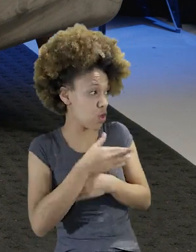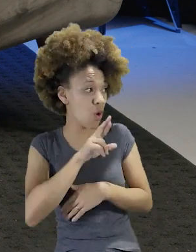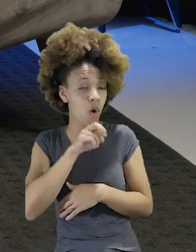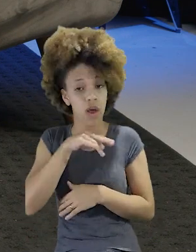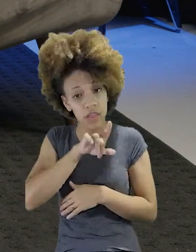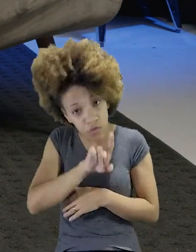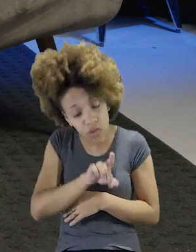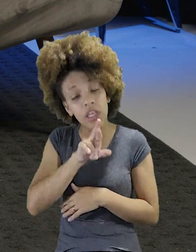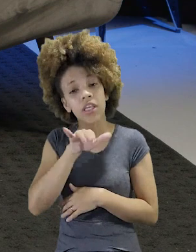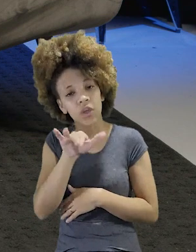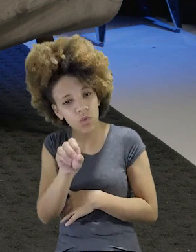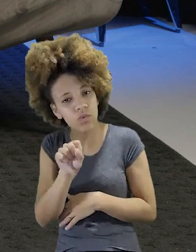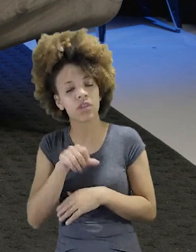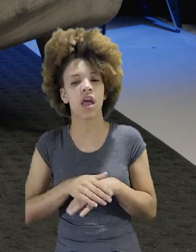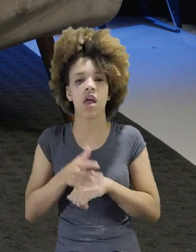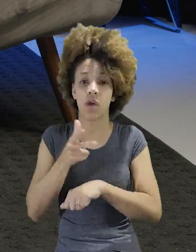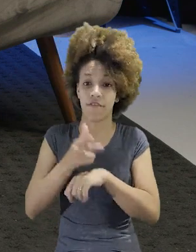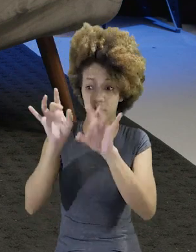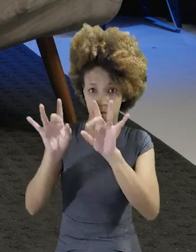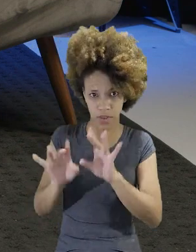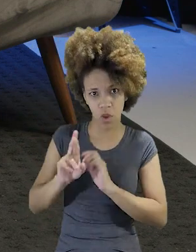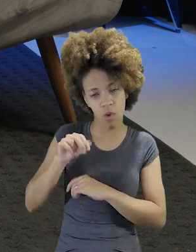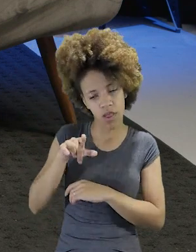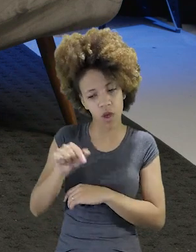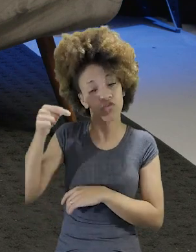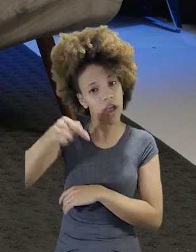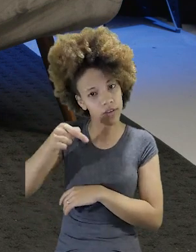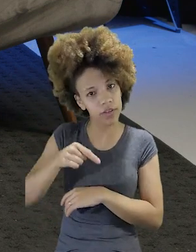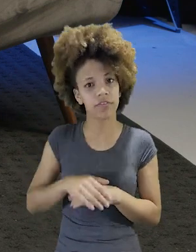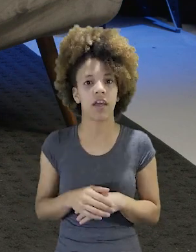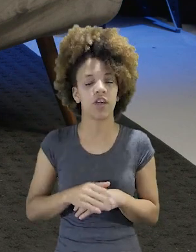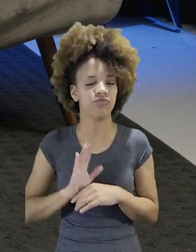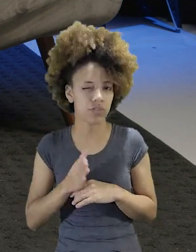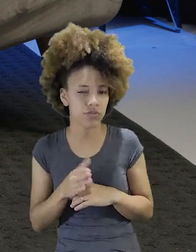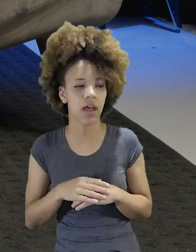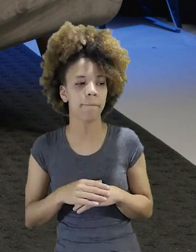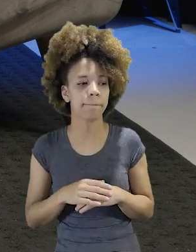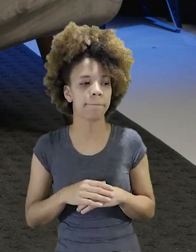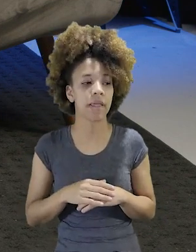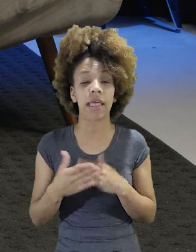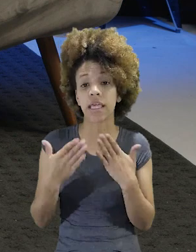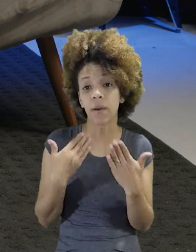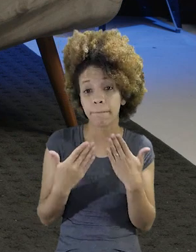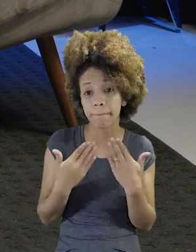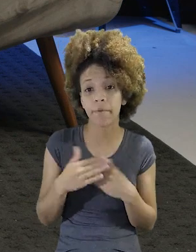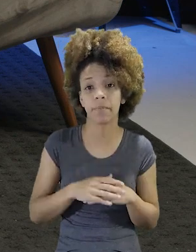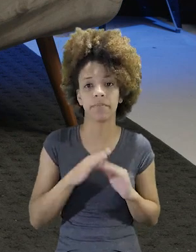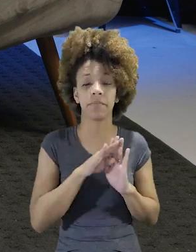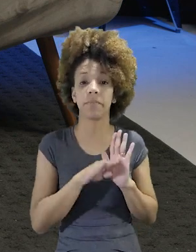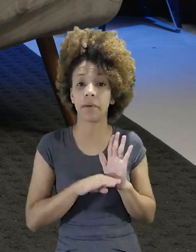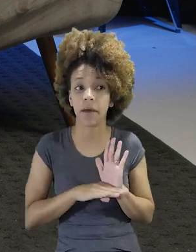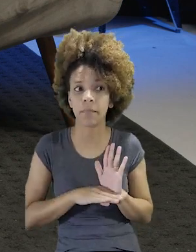as redes sociais do Rolo de rios eu gravei um especial com o Ronald aqui vai entrar em breve que